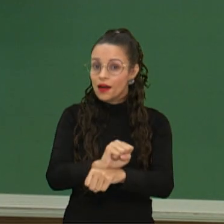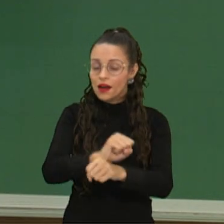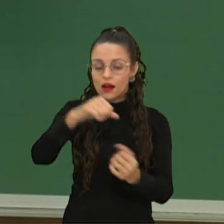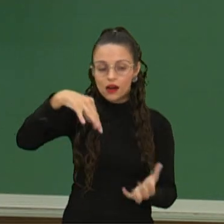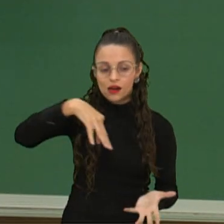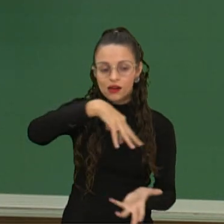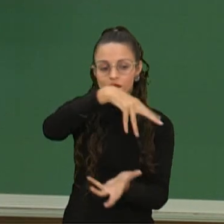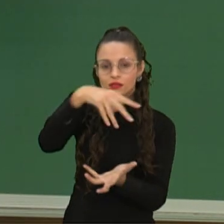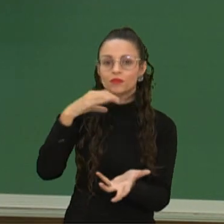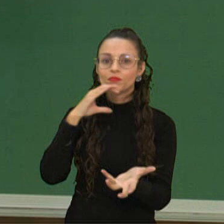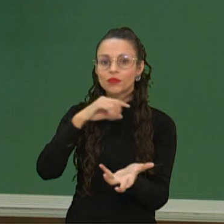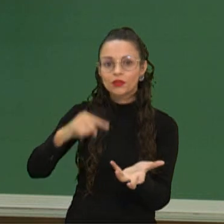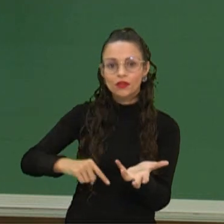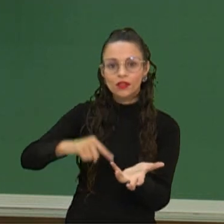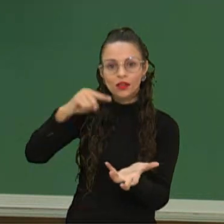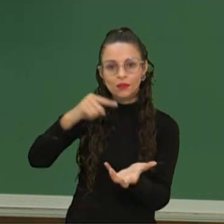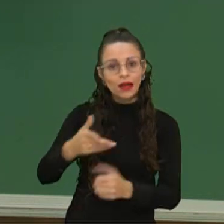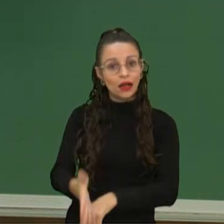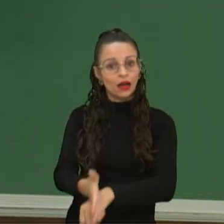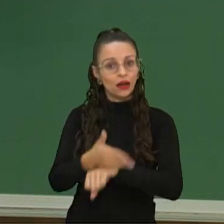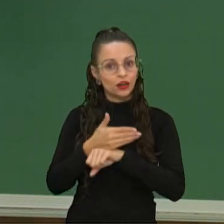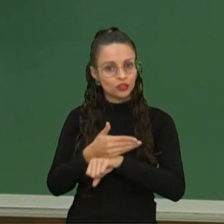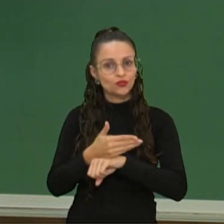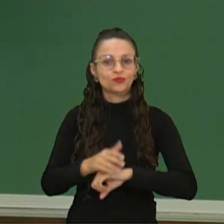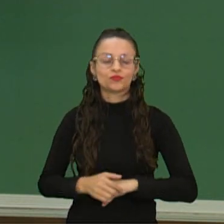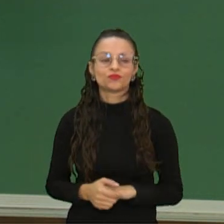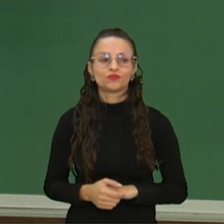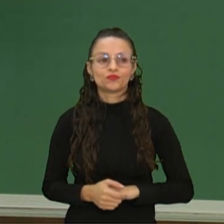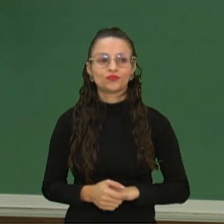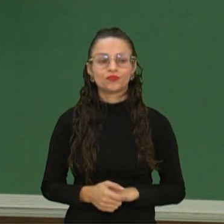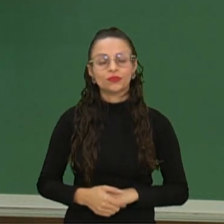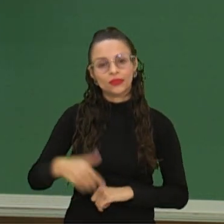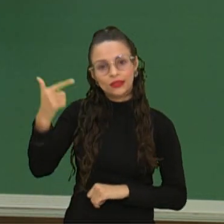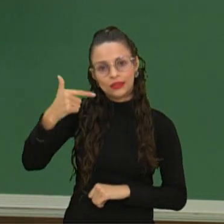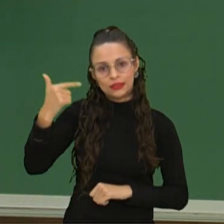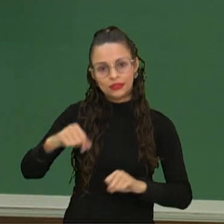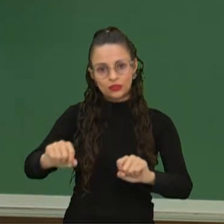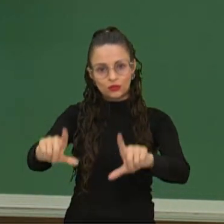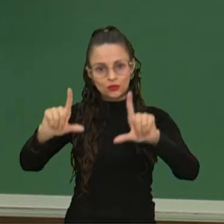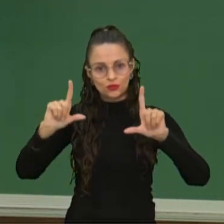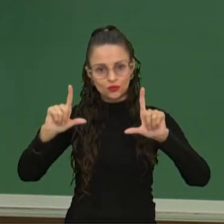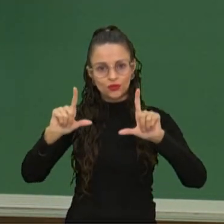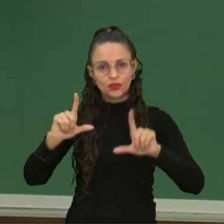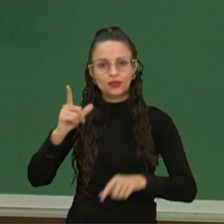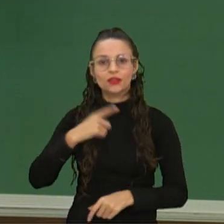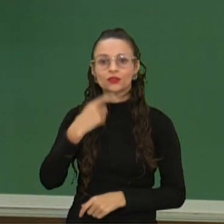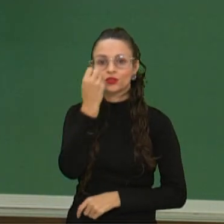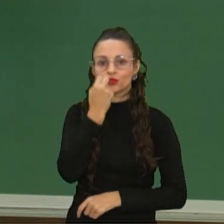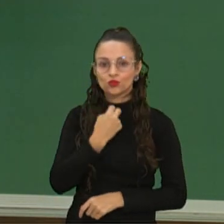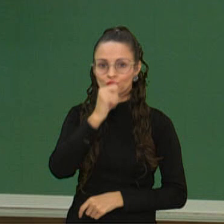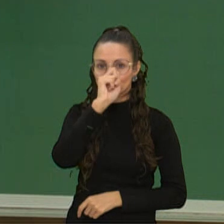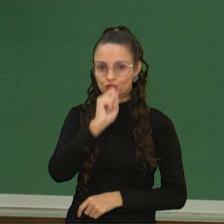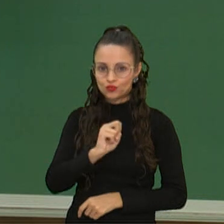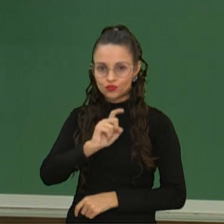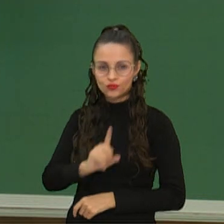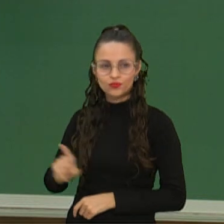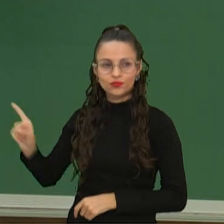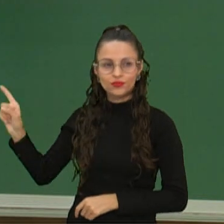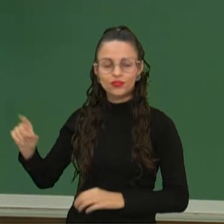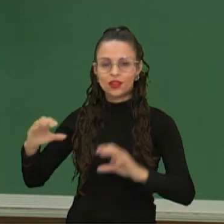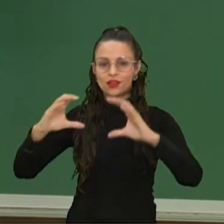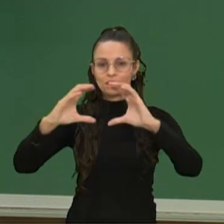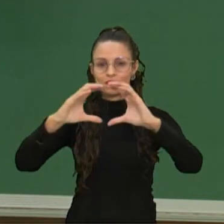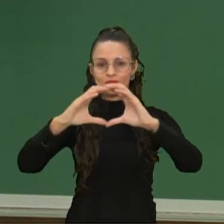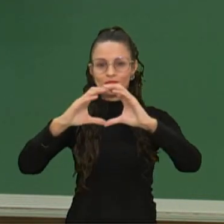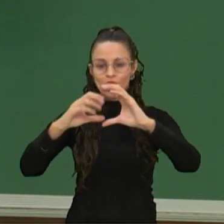aquecimento global antes tarde do que nunca. No segundo anúncio, nós temos um sorvete e como se a bola do